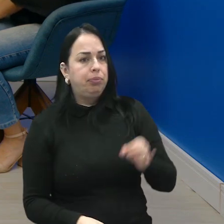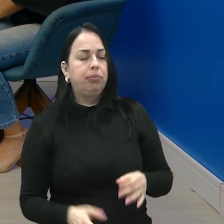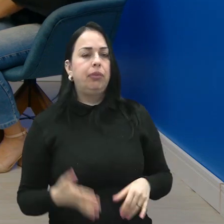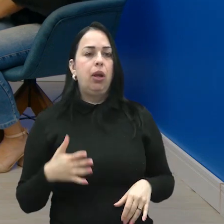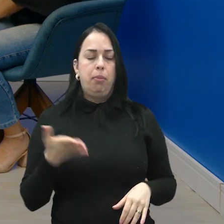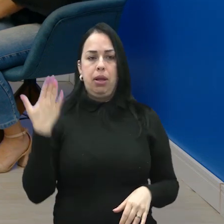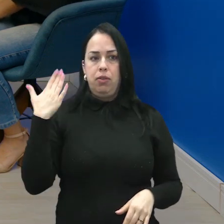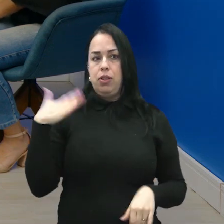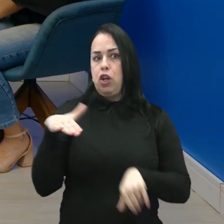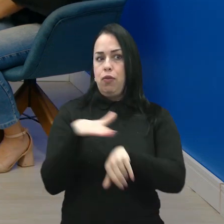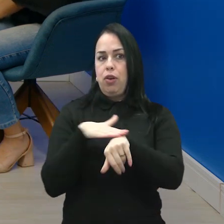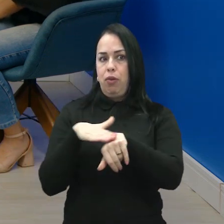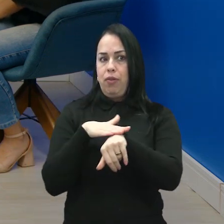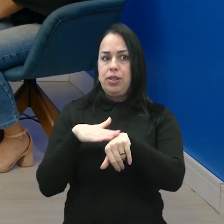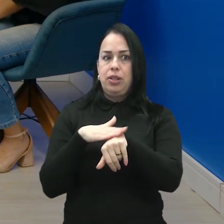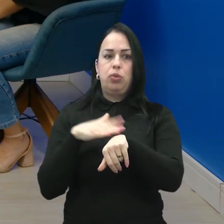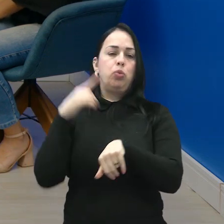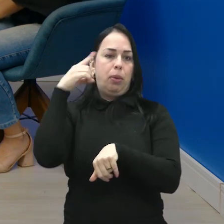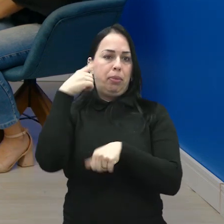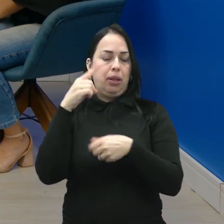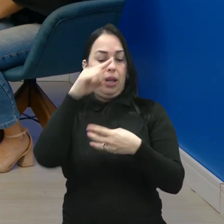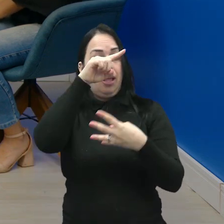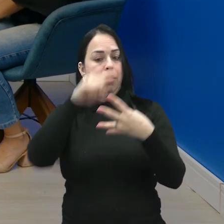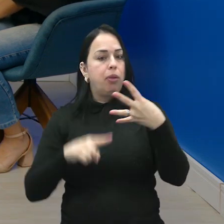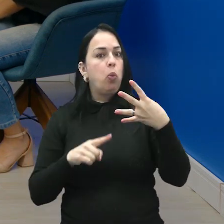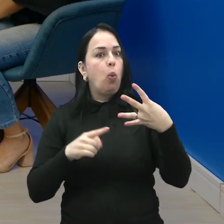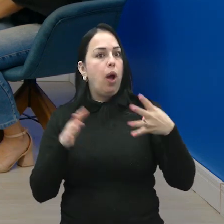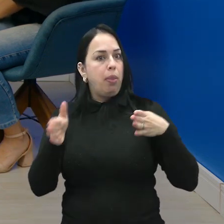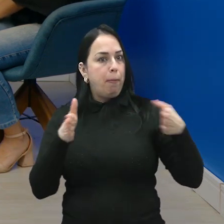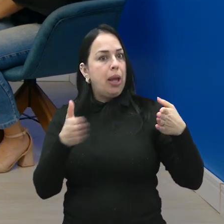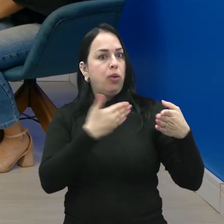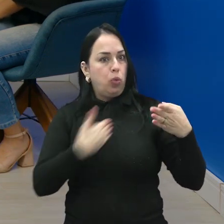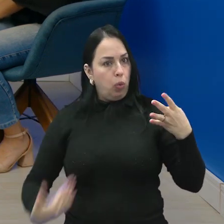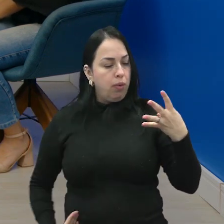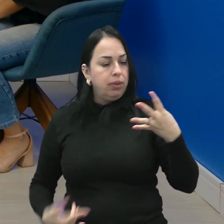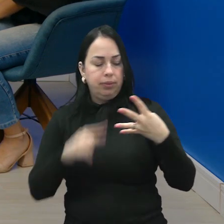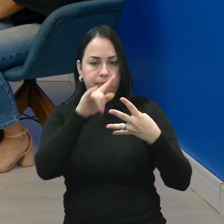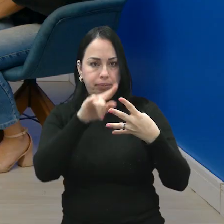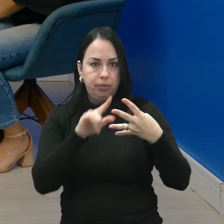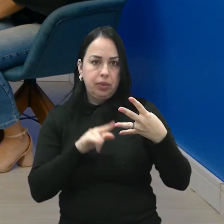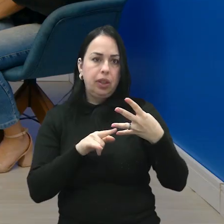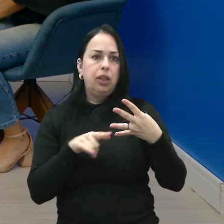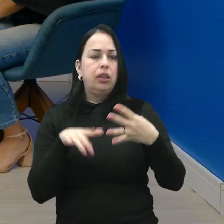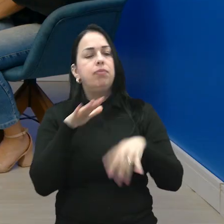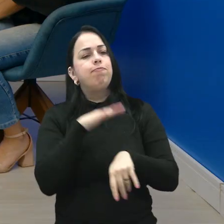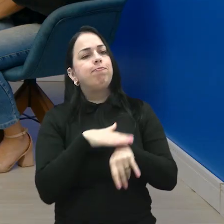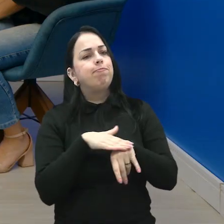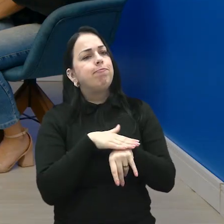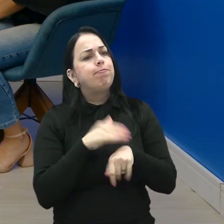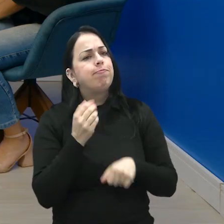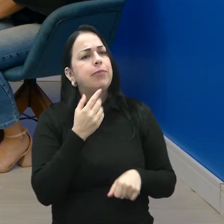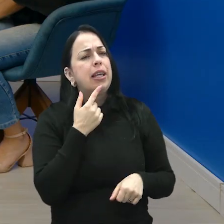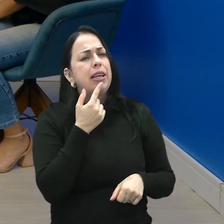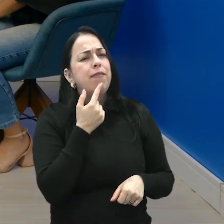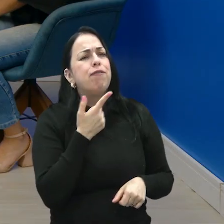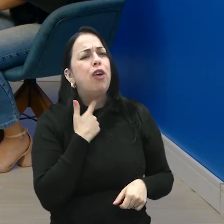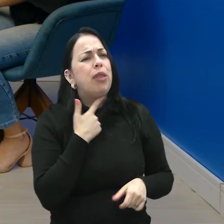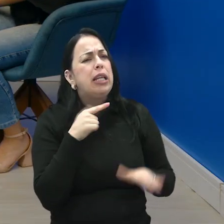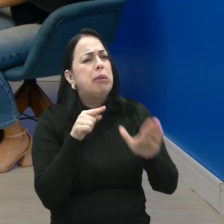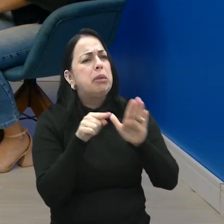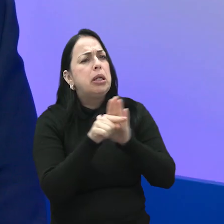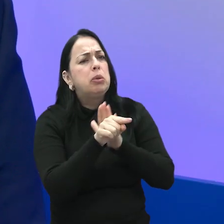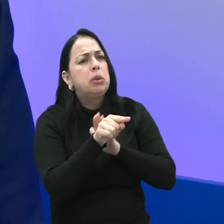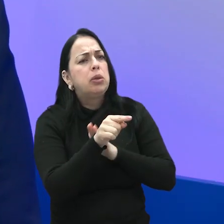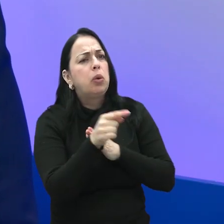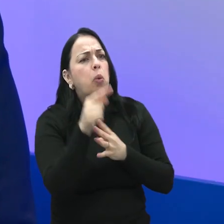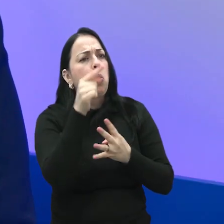desastrosas. Uma vez eu conversei com um deputado de 4 mandatos, deputado estadual, e eu fiquei com uma vontade de